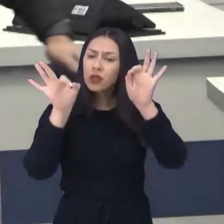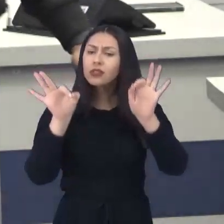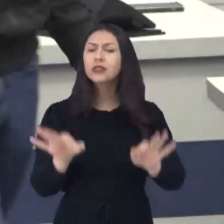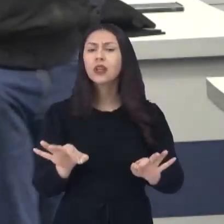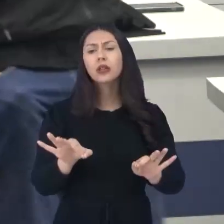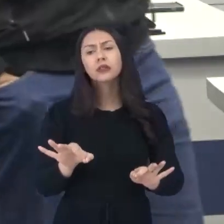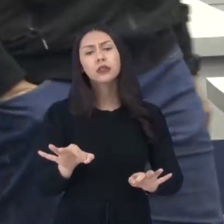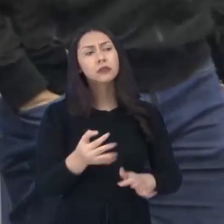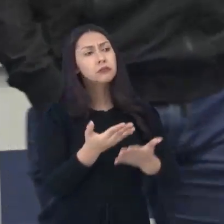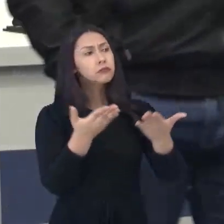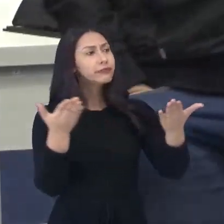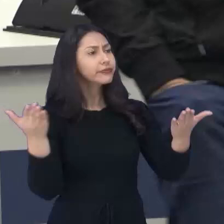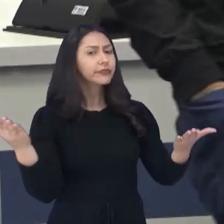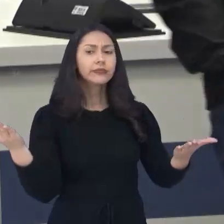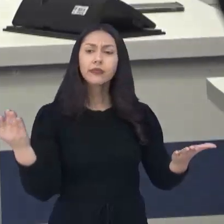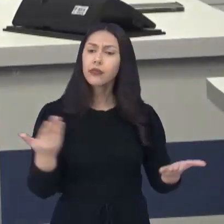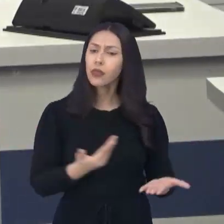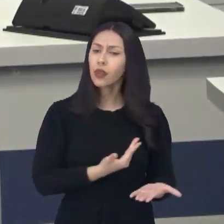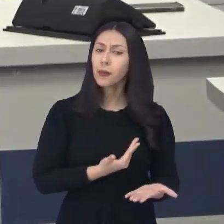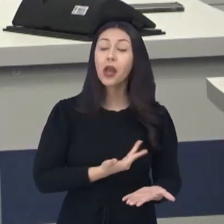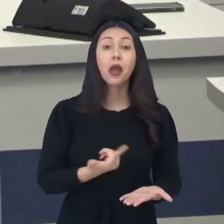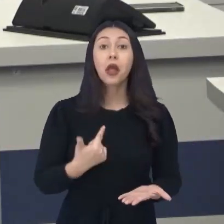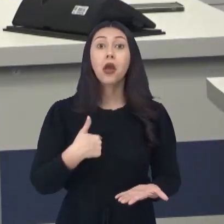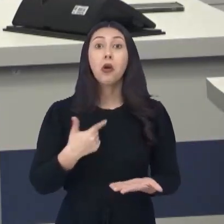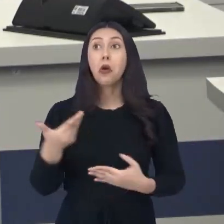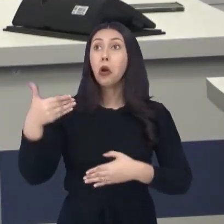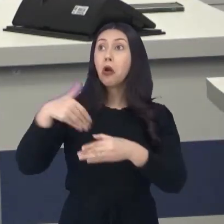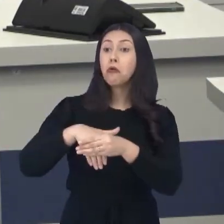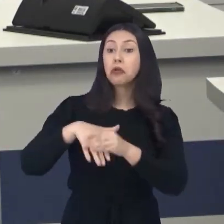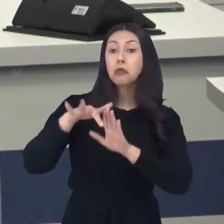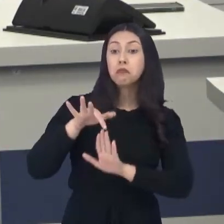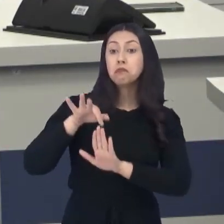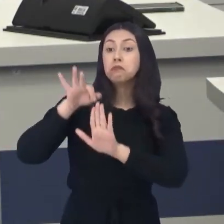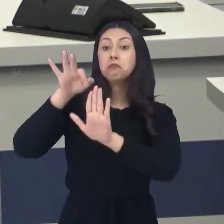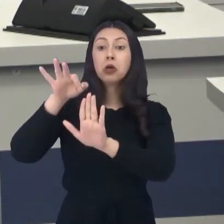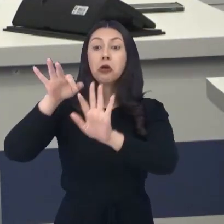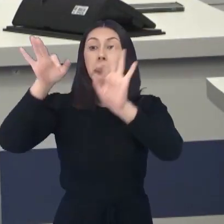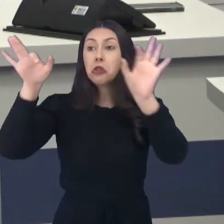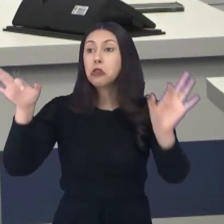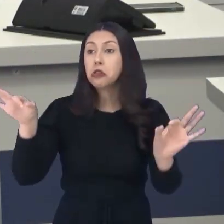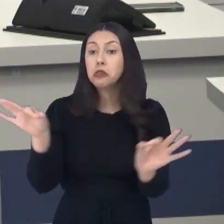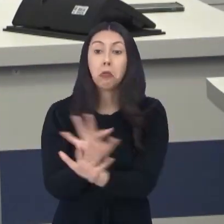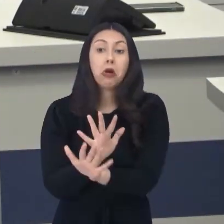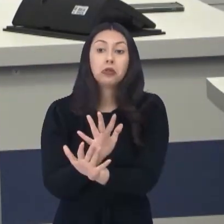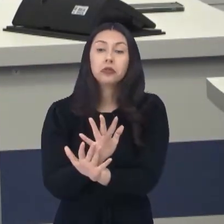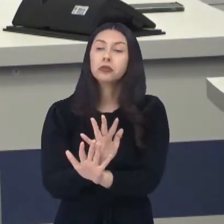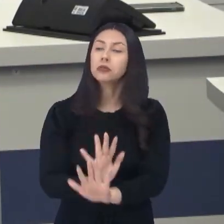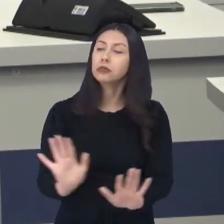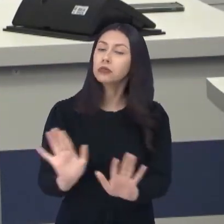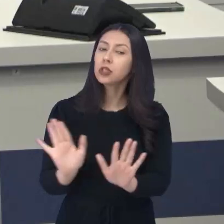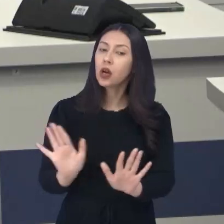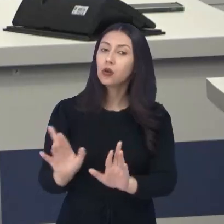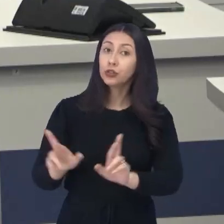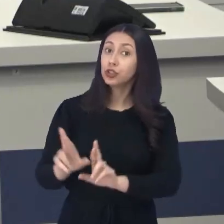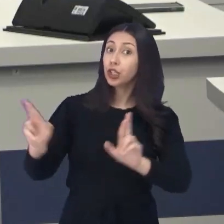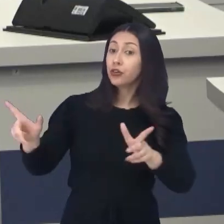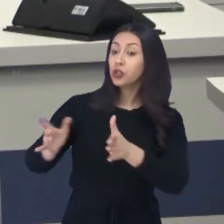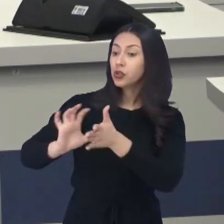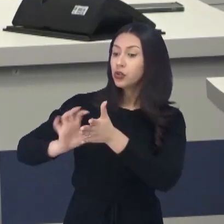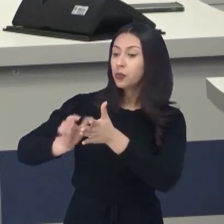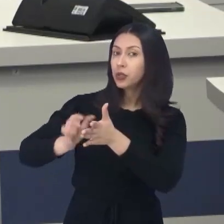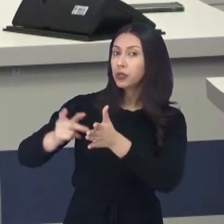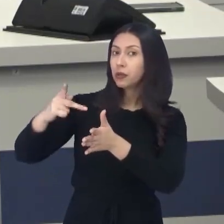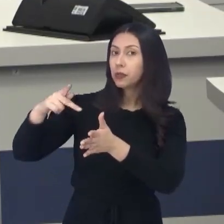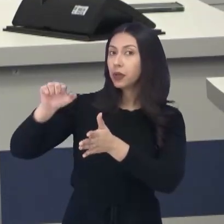meus colegas não estão encaminhando o voto fechado, diferente do PSD,